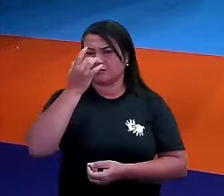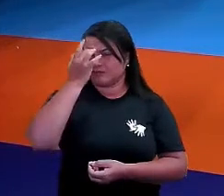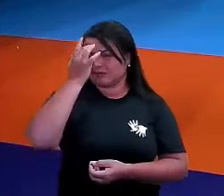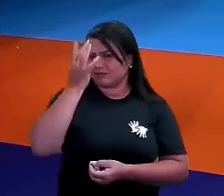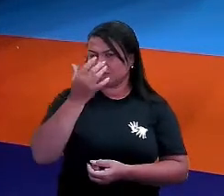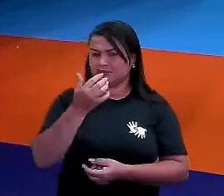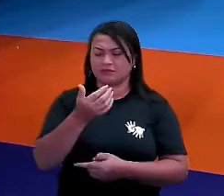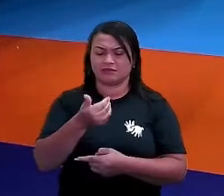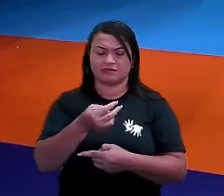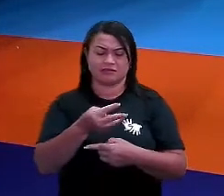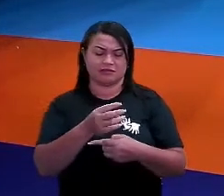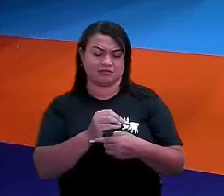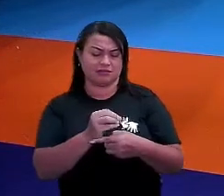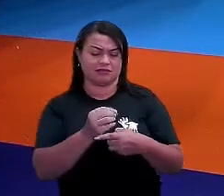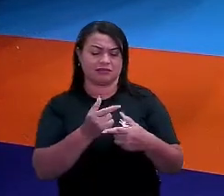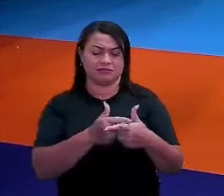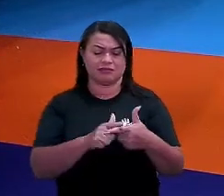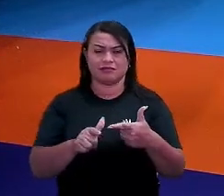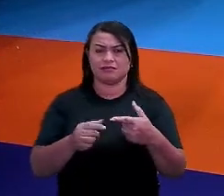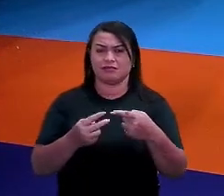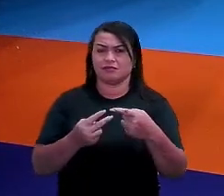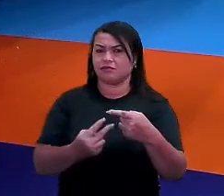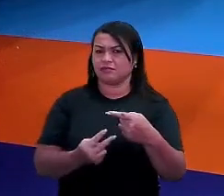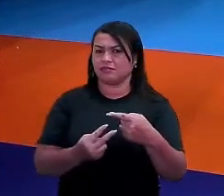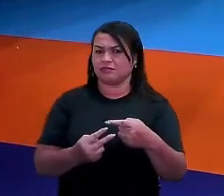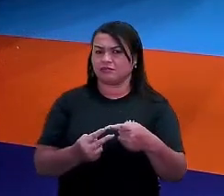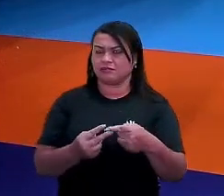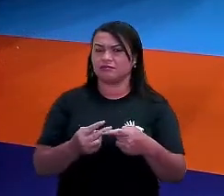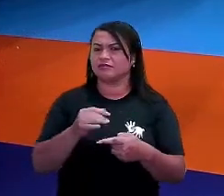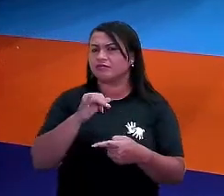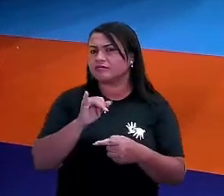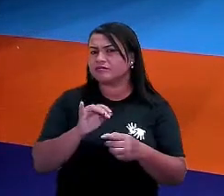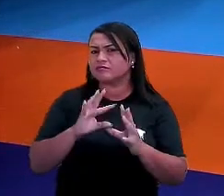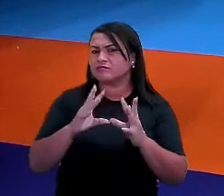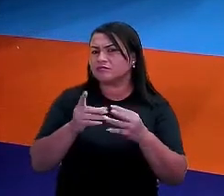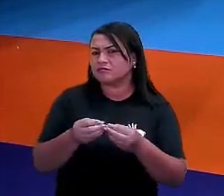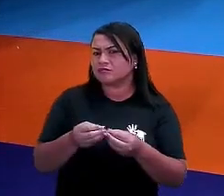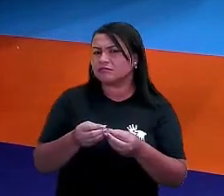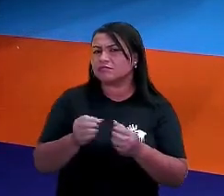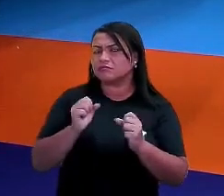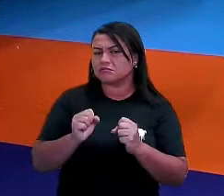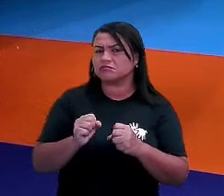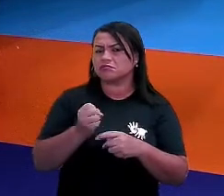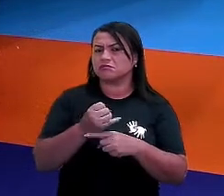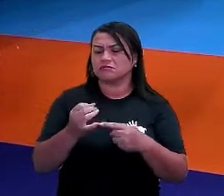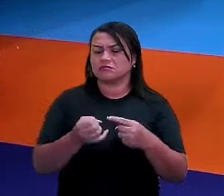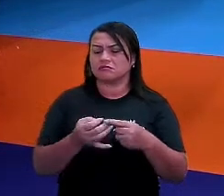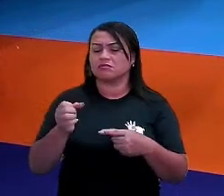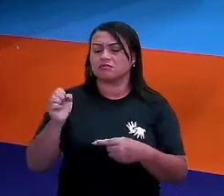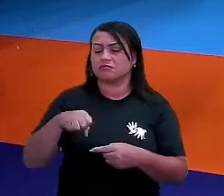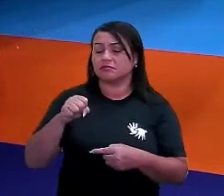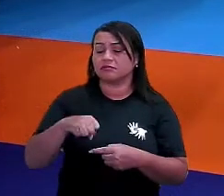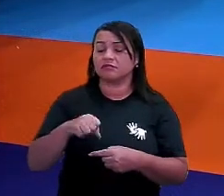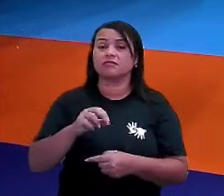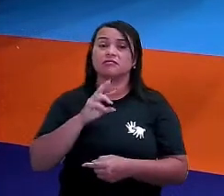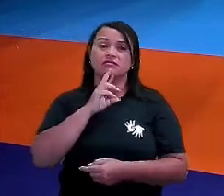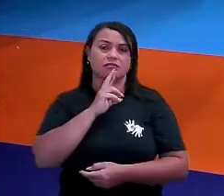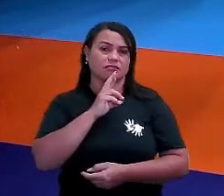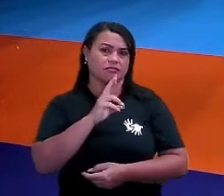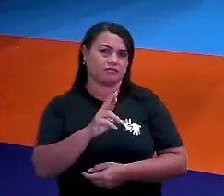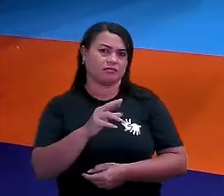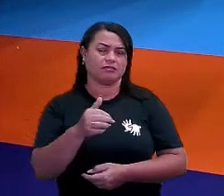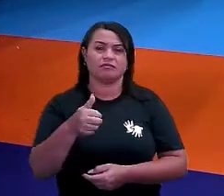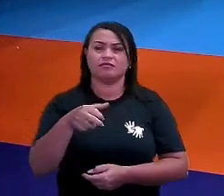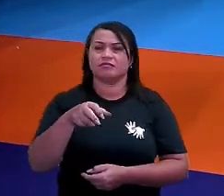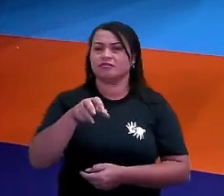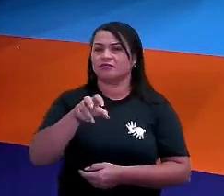número inteiro. Beleza. Poderia ter dado uma fração? Poderia, né? Mas no caso aqui, ó, a gente teve uma resposta